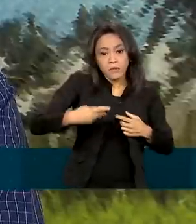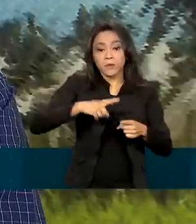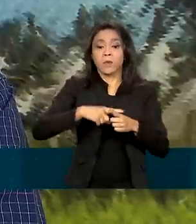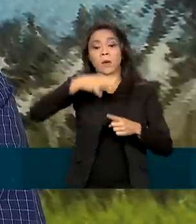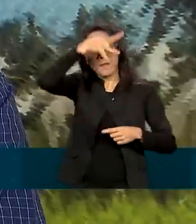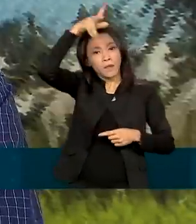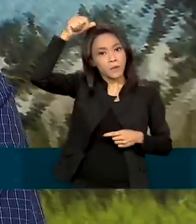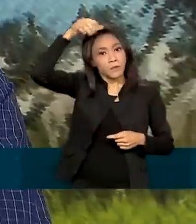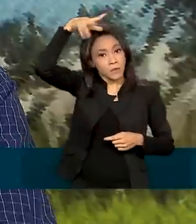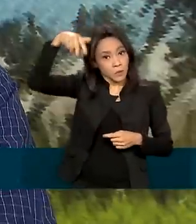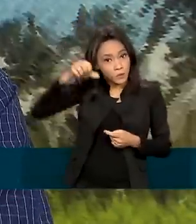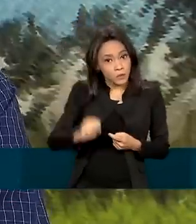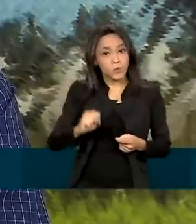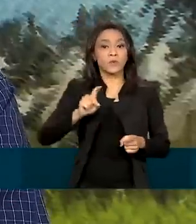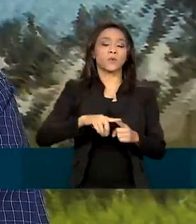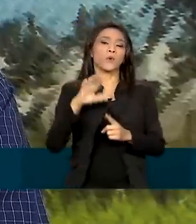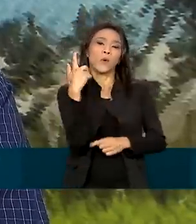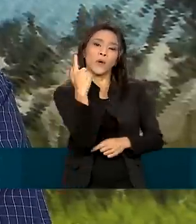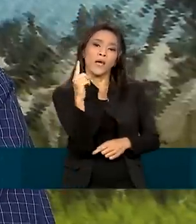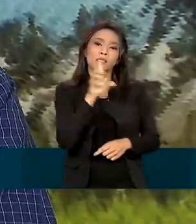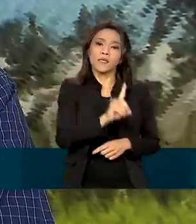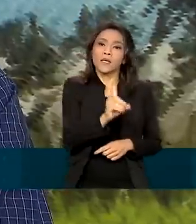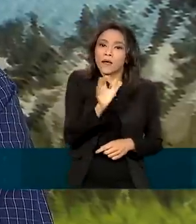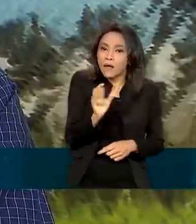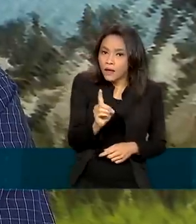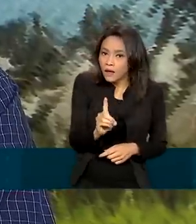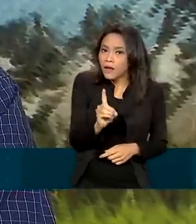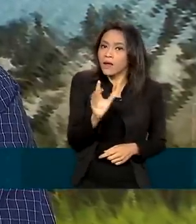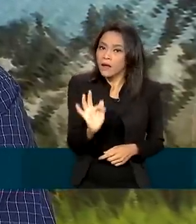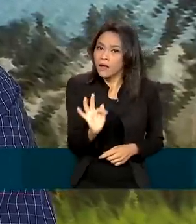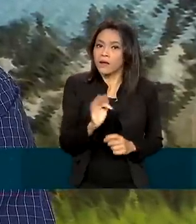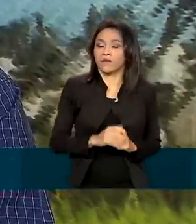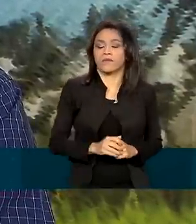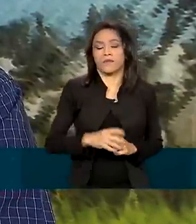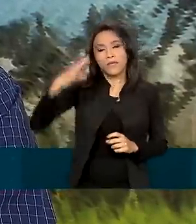Mato Grosso do Sul, Goiás, o DF,